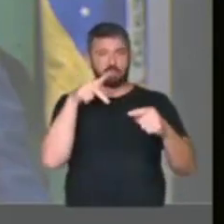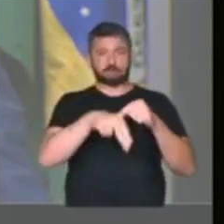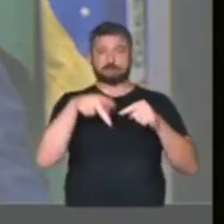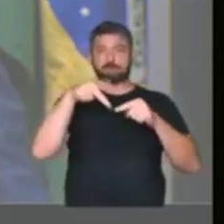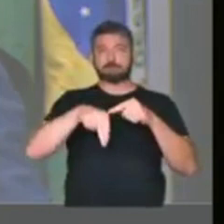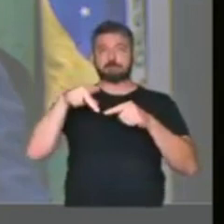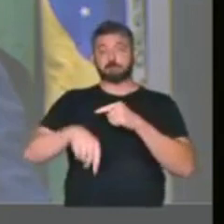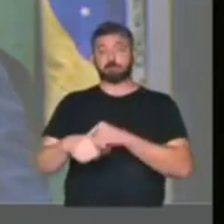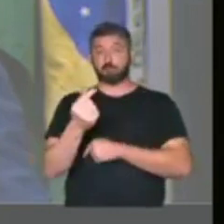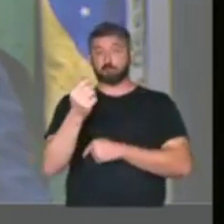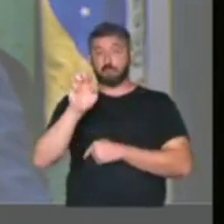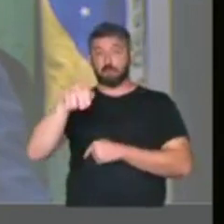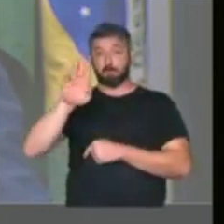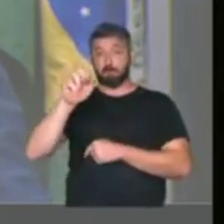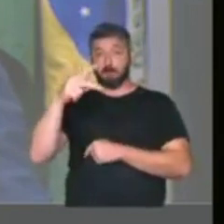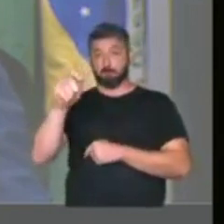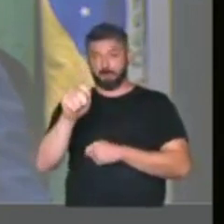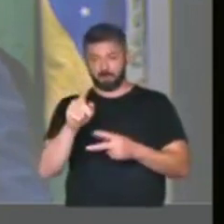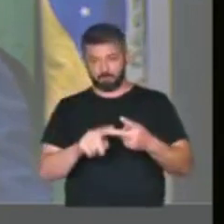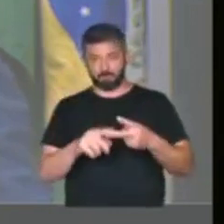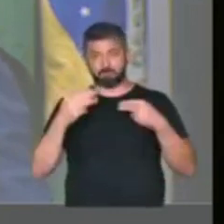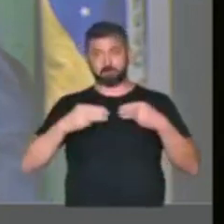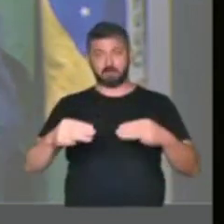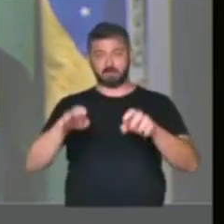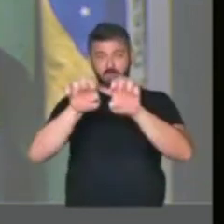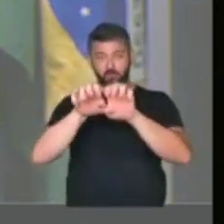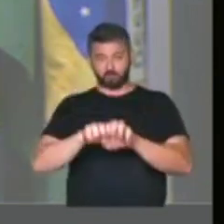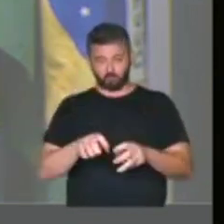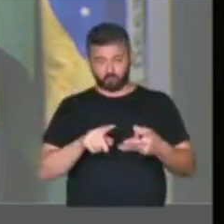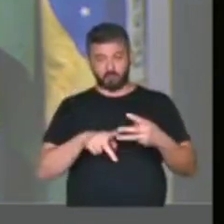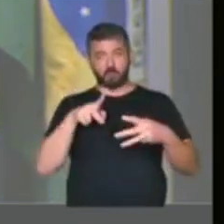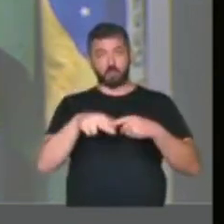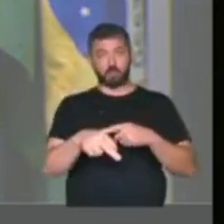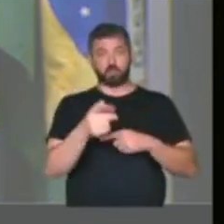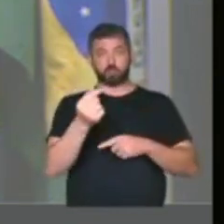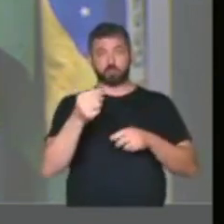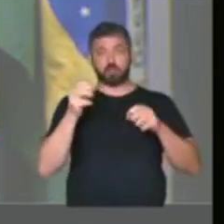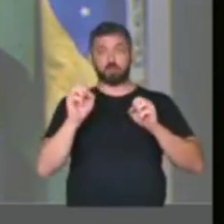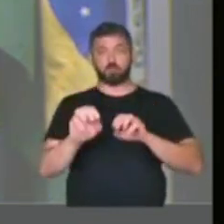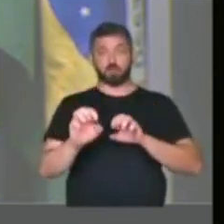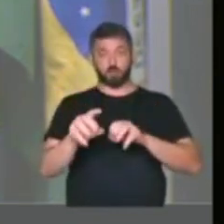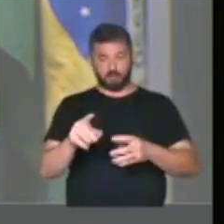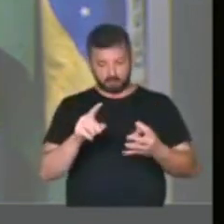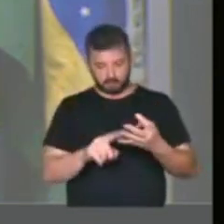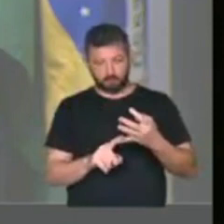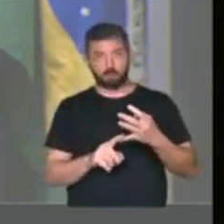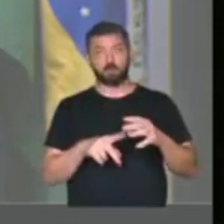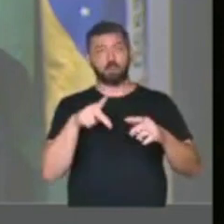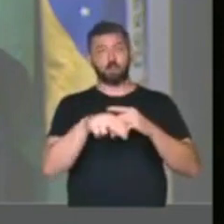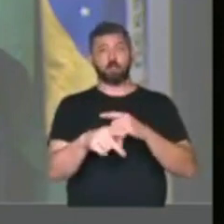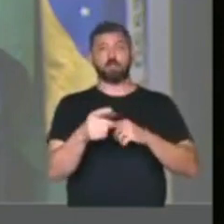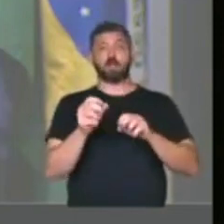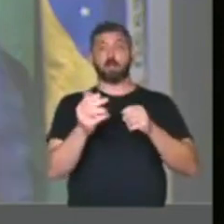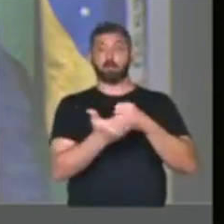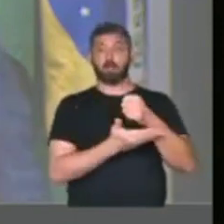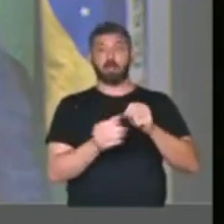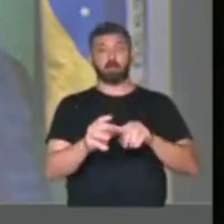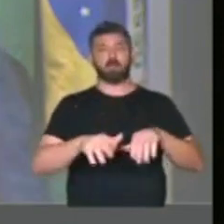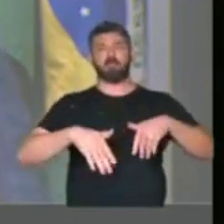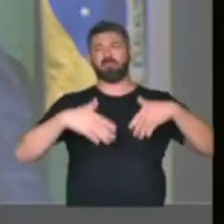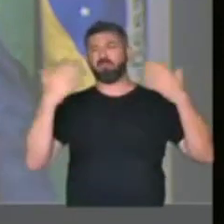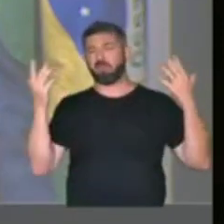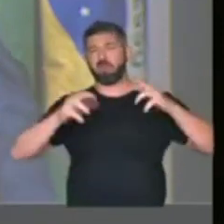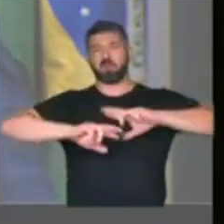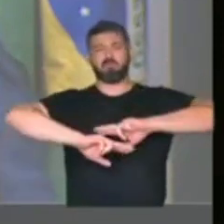dinheiro da embrapa a cor do dinheiro do ministério a infraestrutura cortar dinheiro do ministério da educação da educação básica enfim de